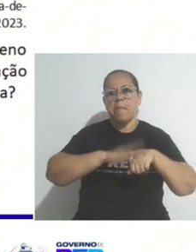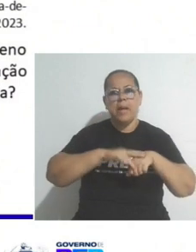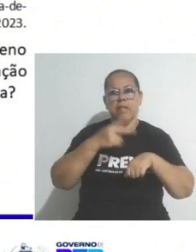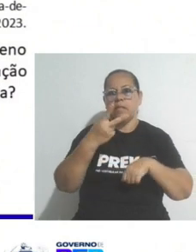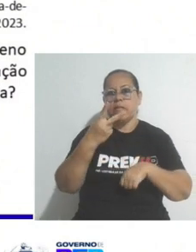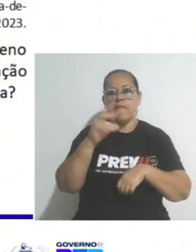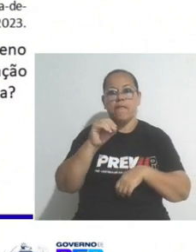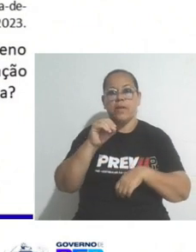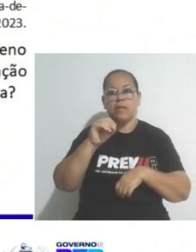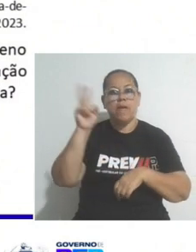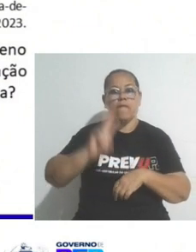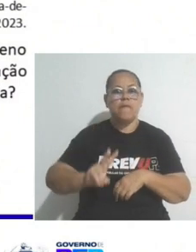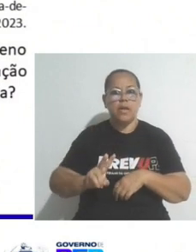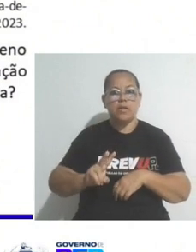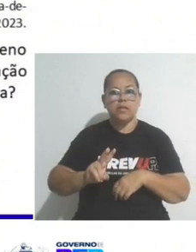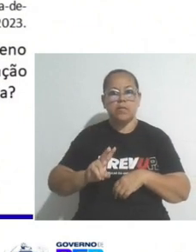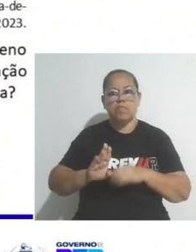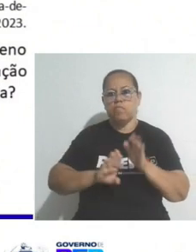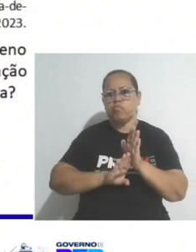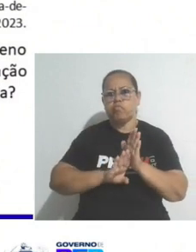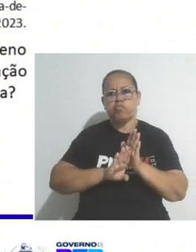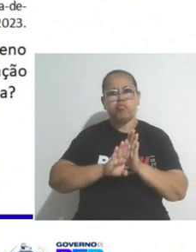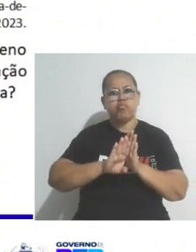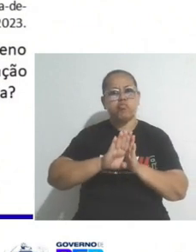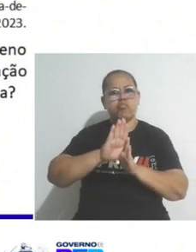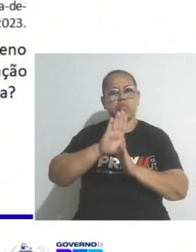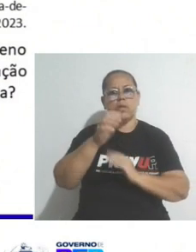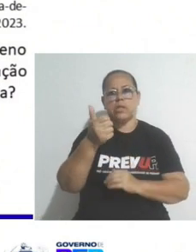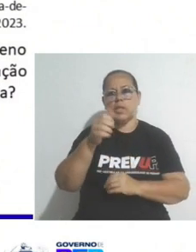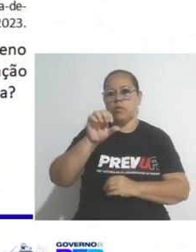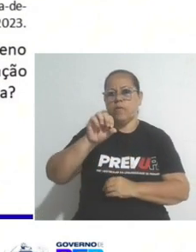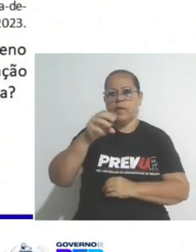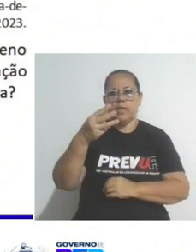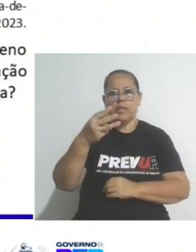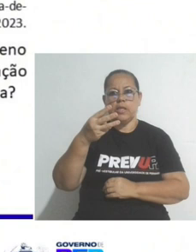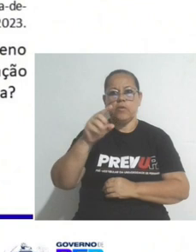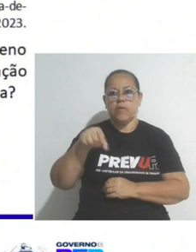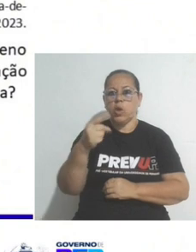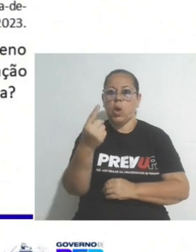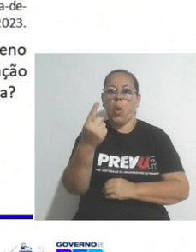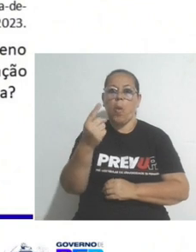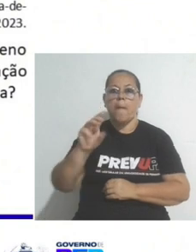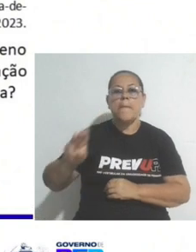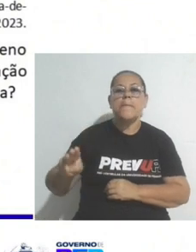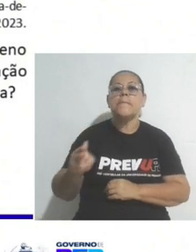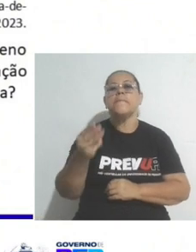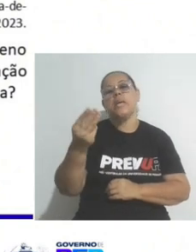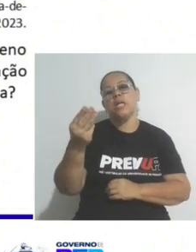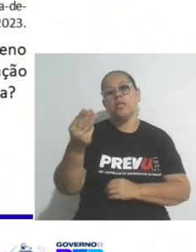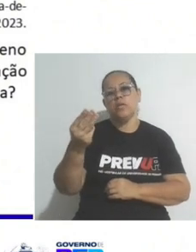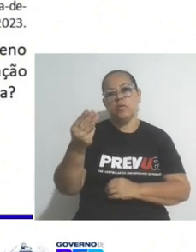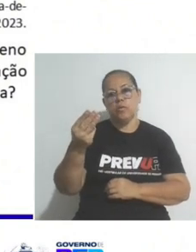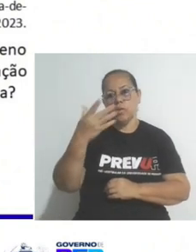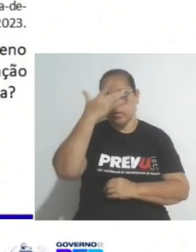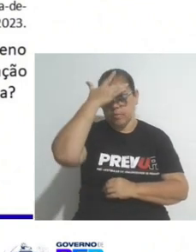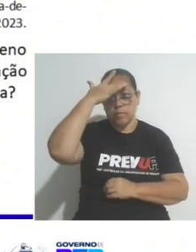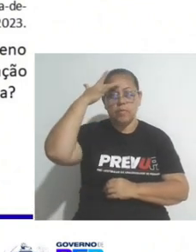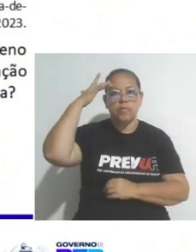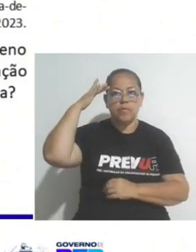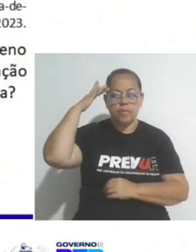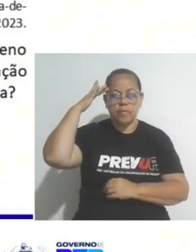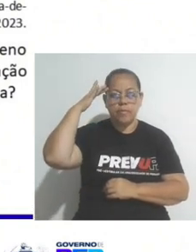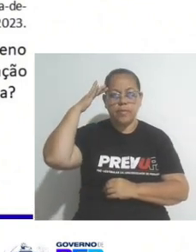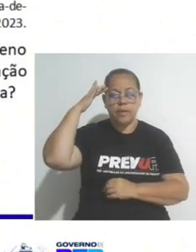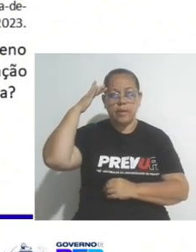ao todo um crescimento de 193,1 milhões de habitantes